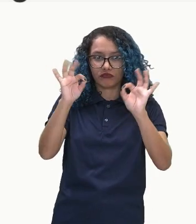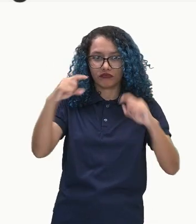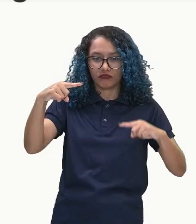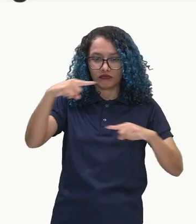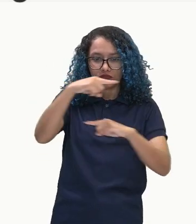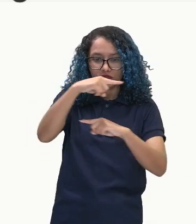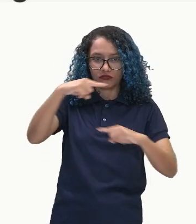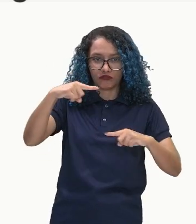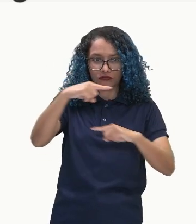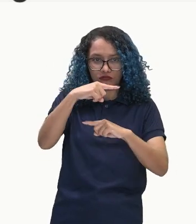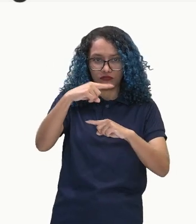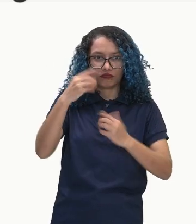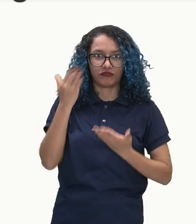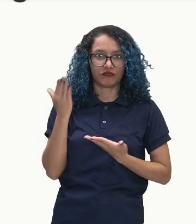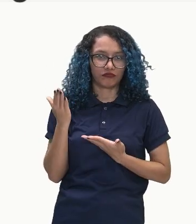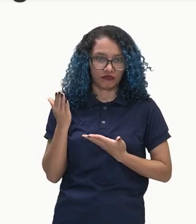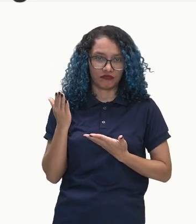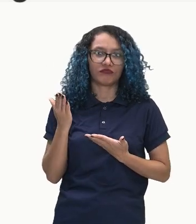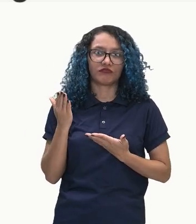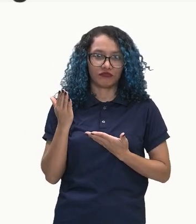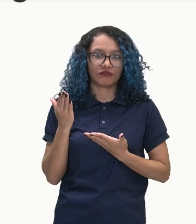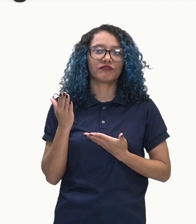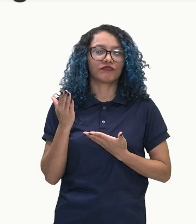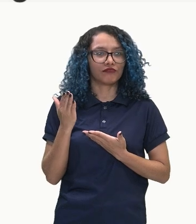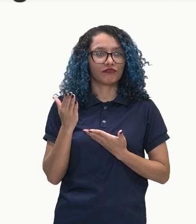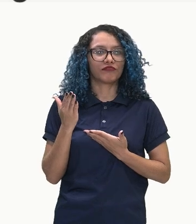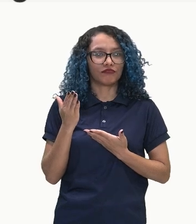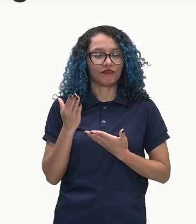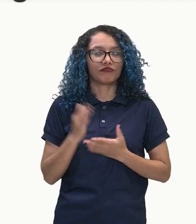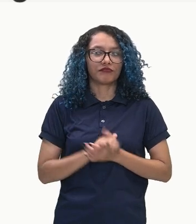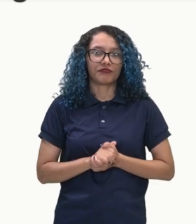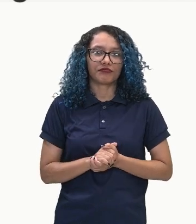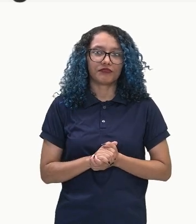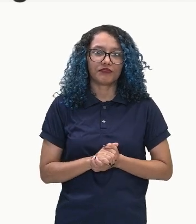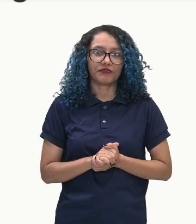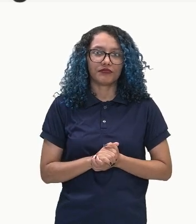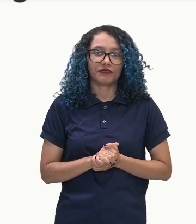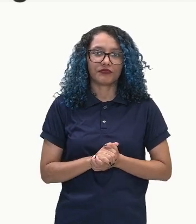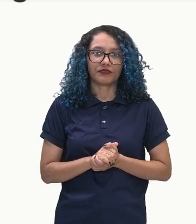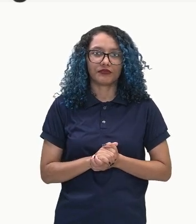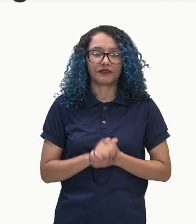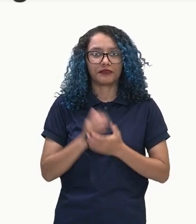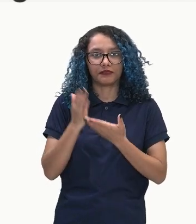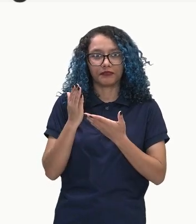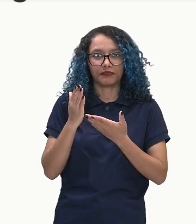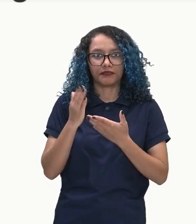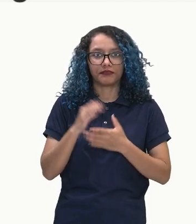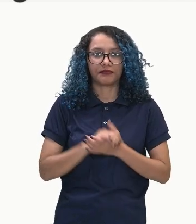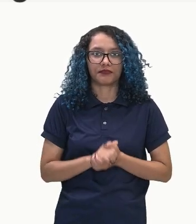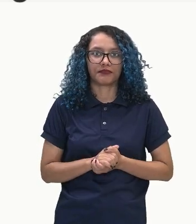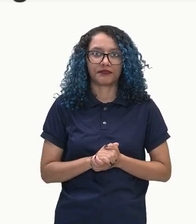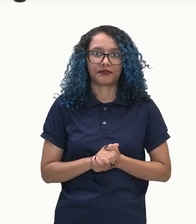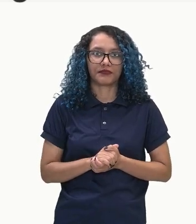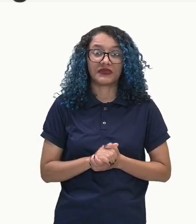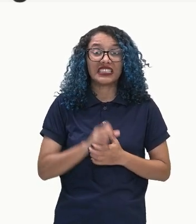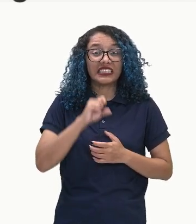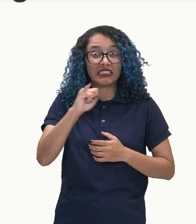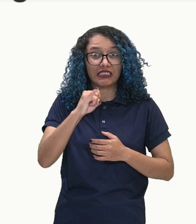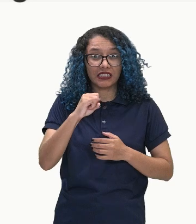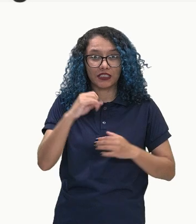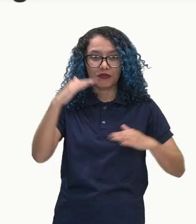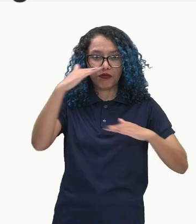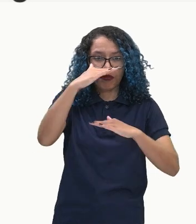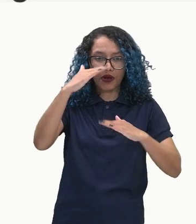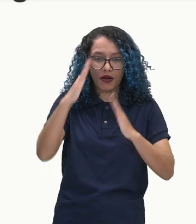mais assim não, senão vai deixar de transmitir a ideia de paralelo. Esse lado paralelo a esse, tá bom? Um par paralelo. Se tem um par paralelo, então ele é